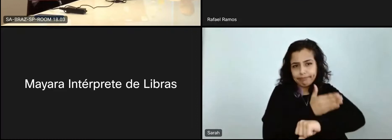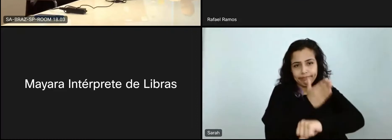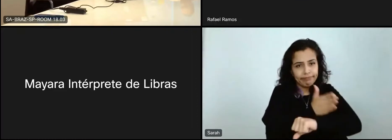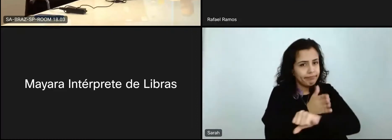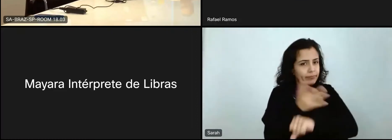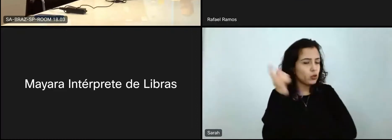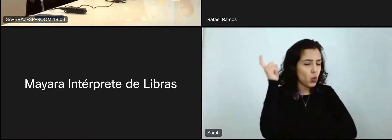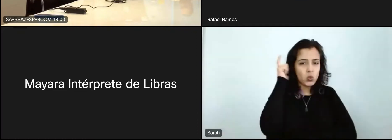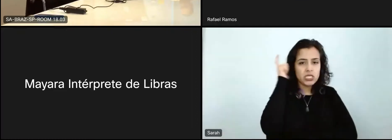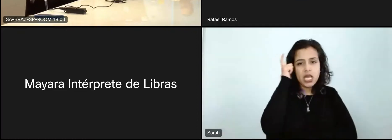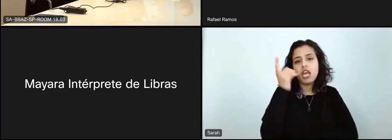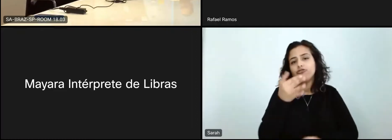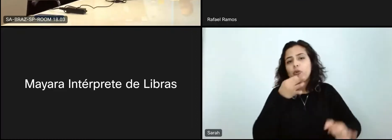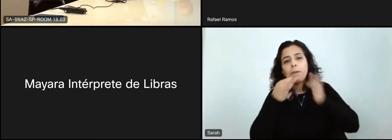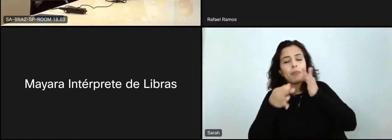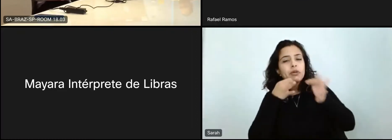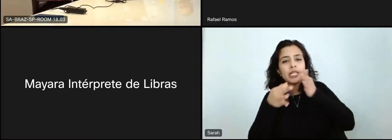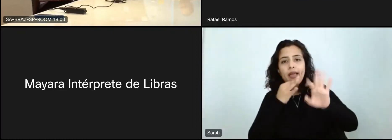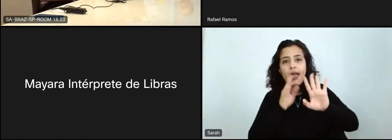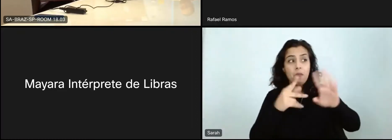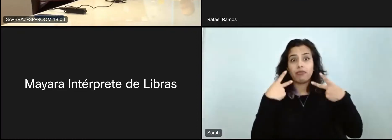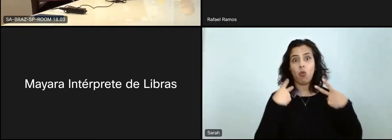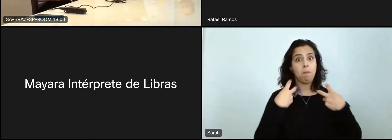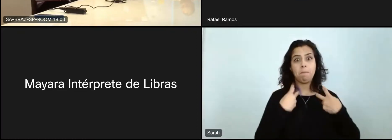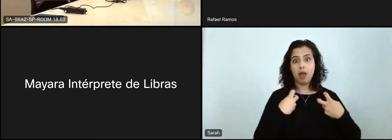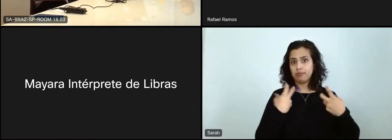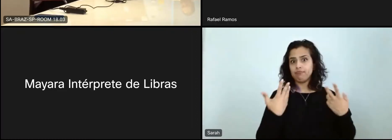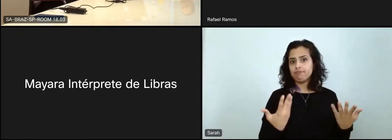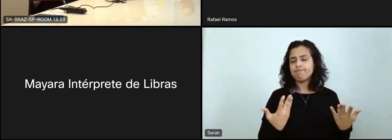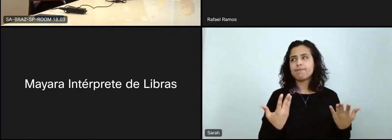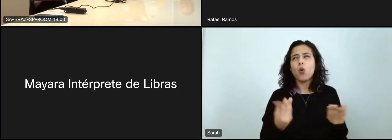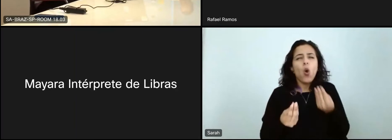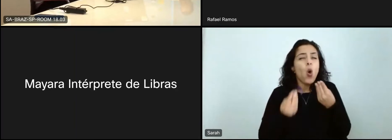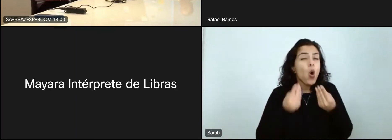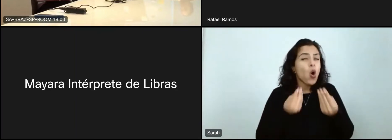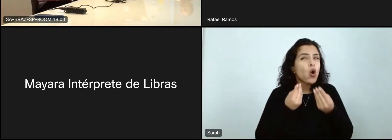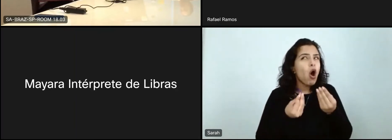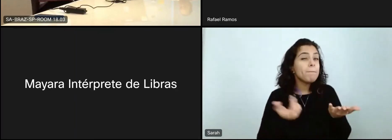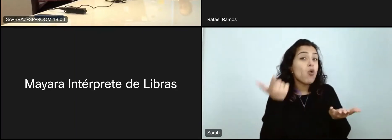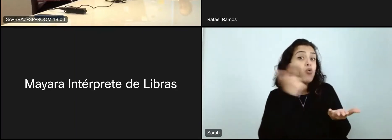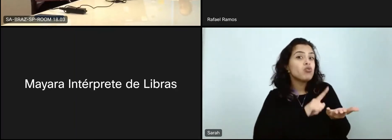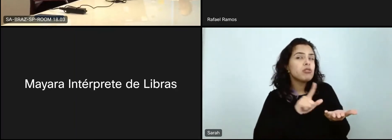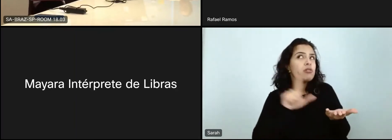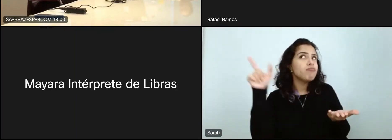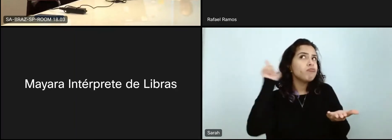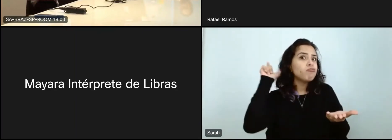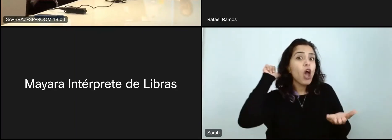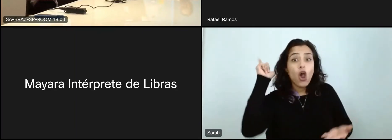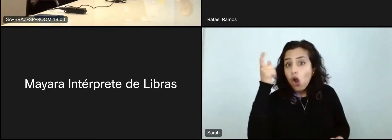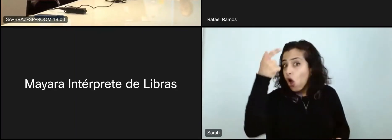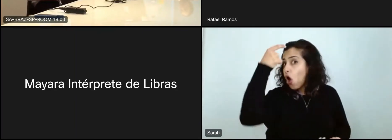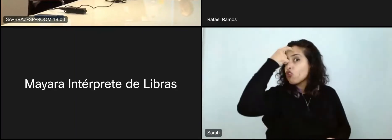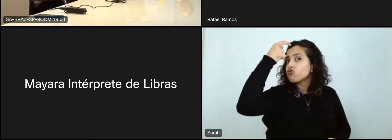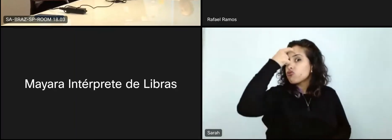nas nossas opiniões, sem a gente se dar conta, como a gente pode trazer esse viés por consciente, Fabi? Acho que